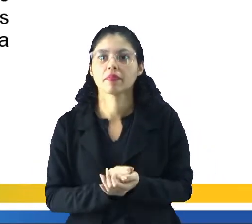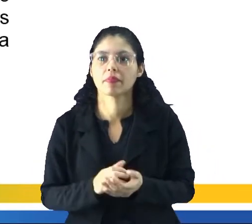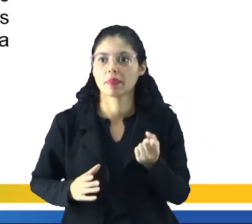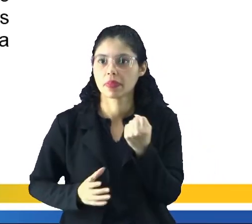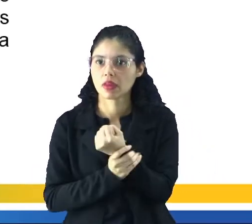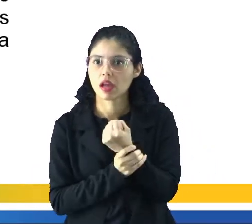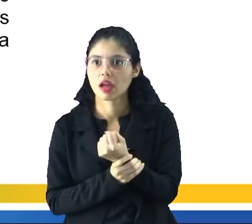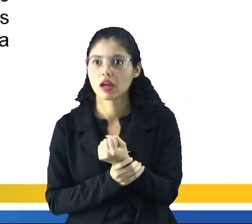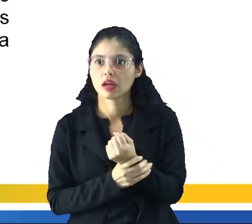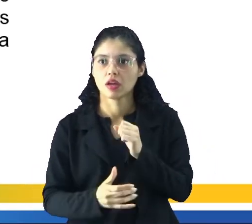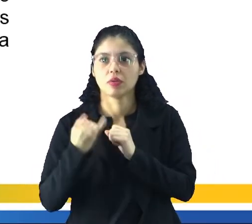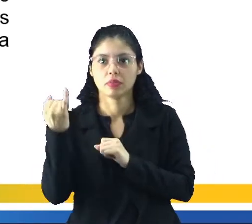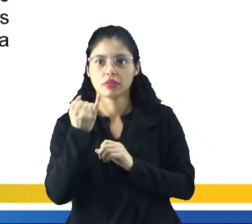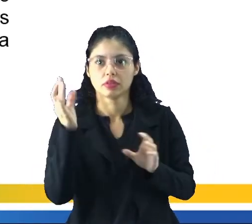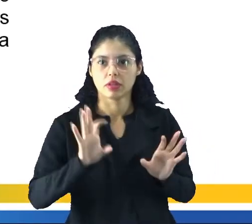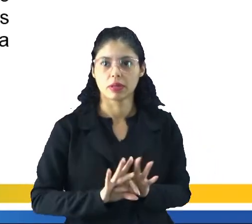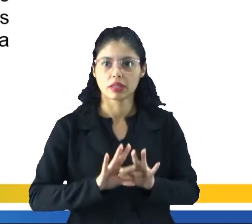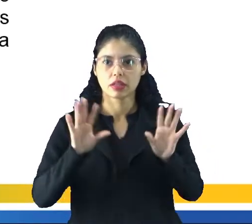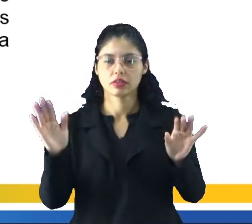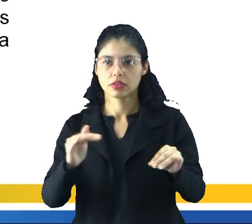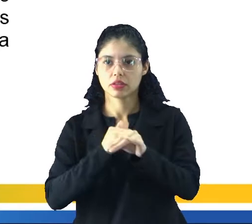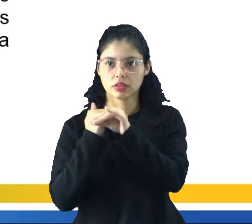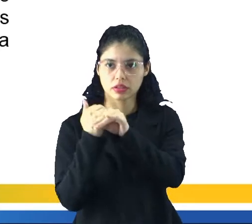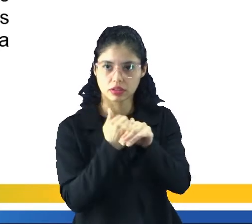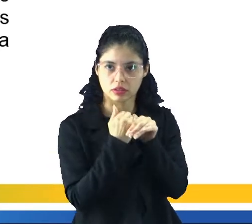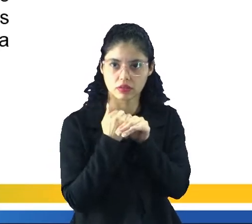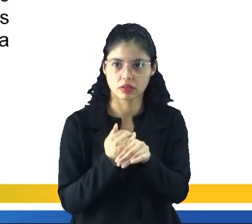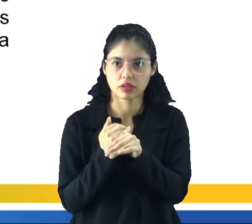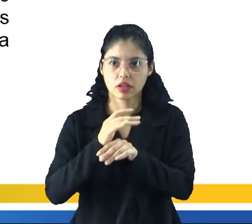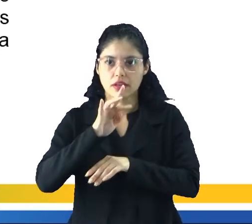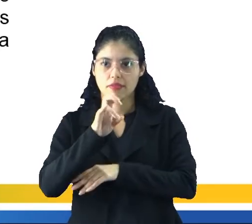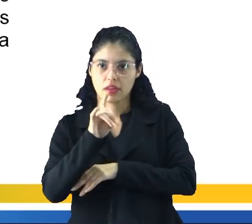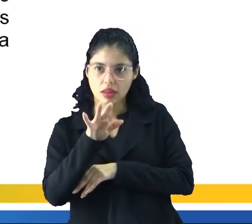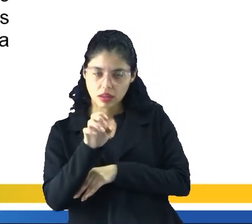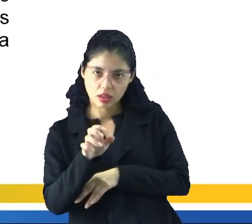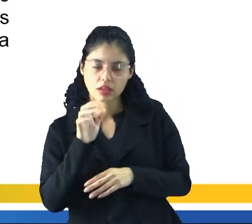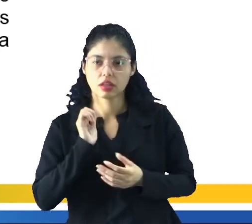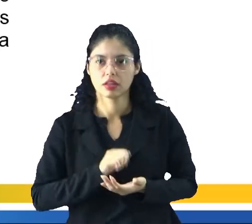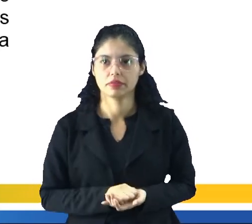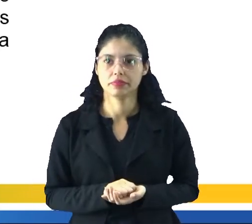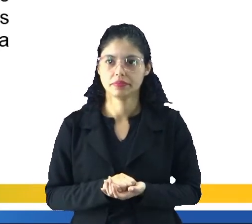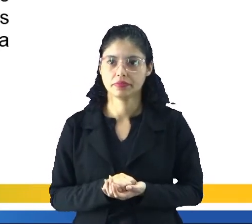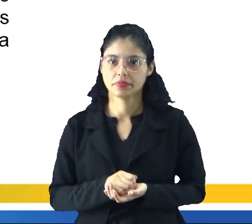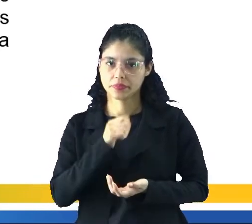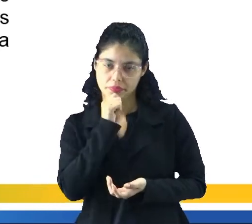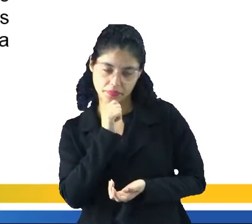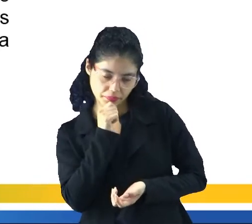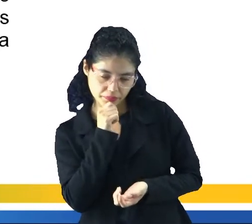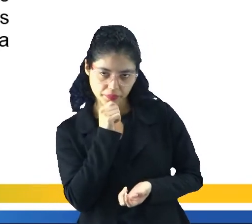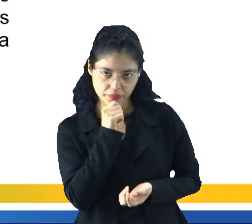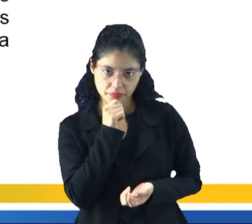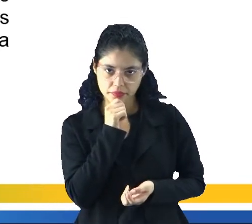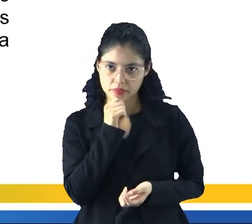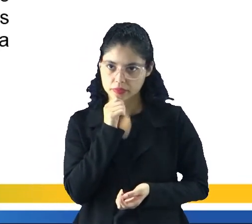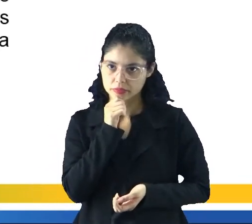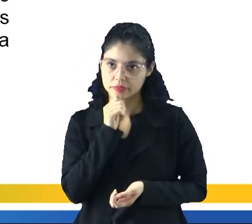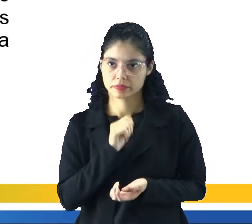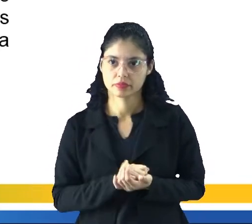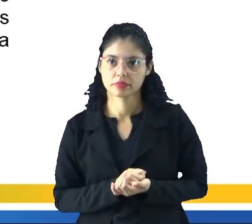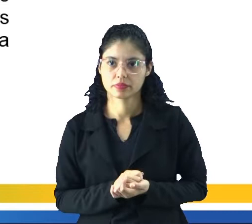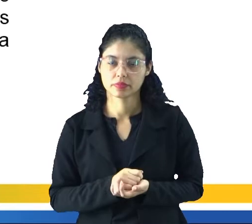os princípios, né, da Revolução, de liberdade, da igualdade e da fraternidade, que é o lema da Revolução